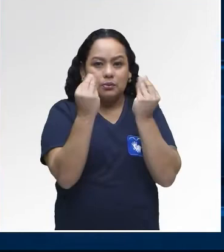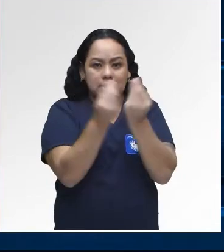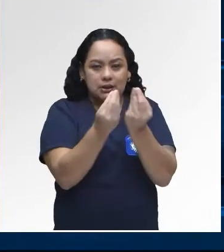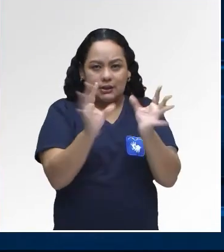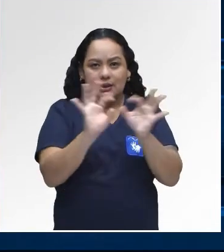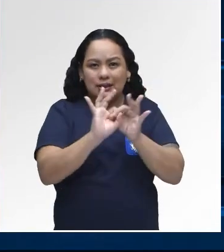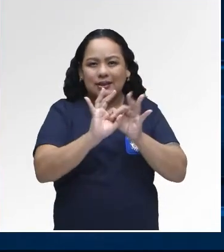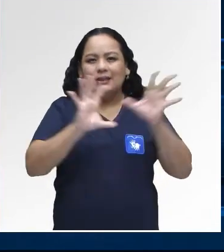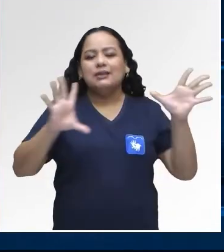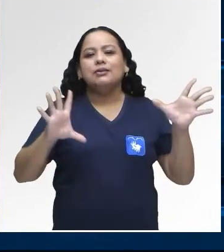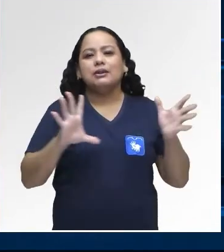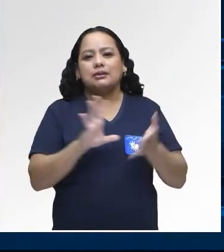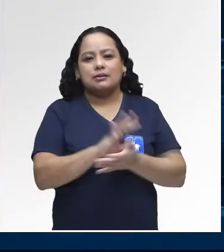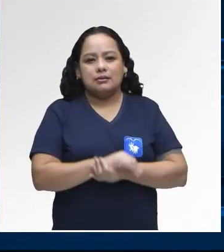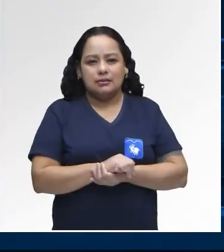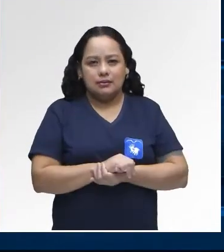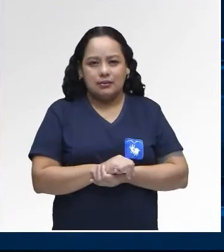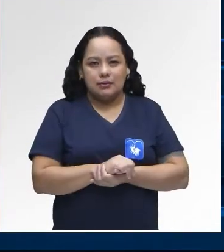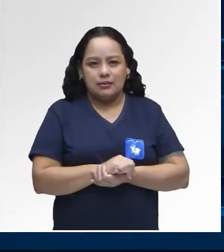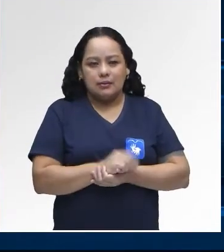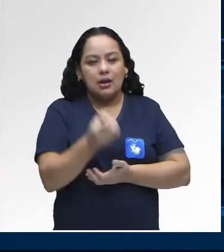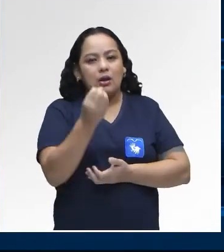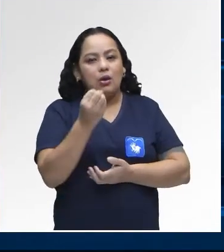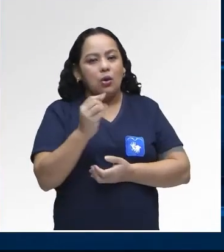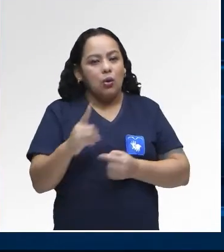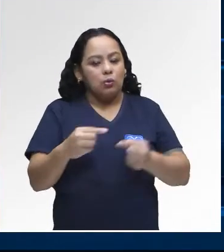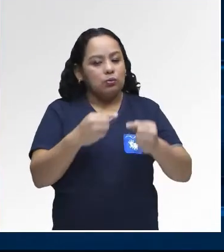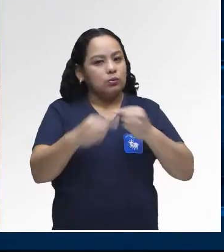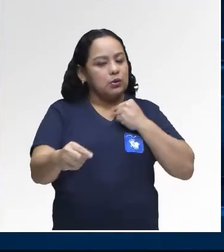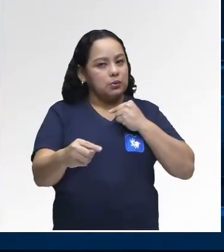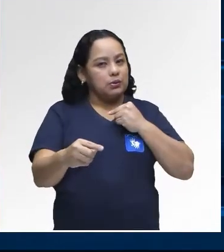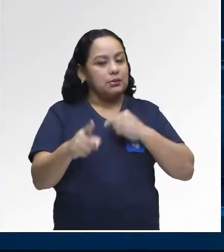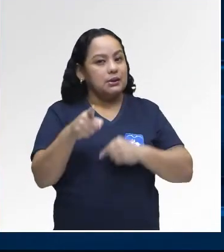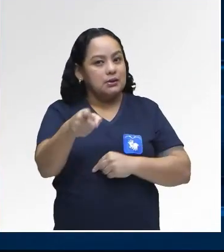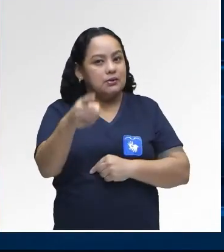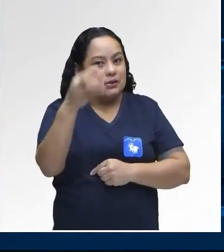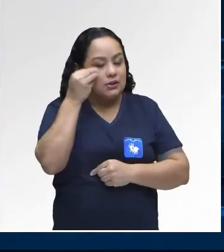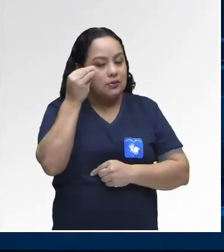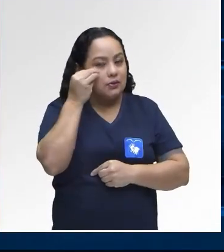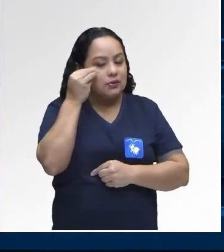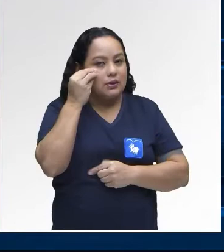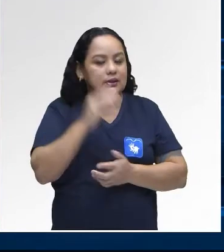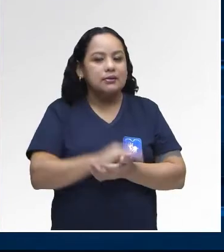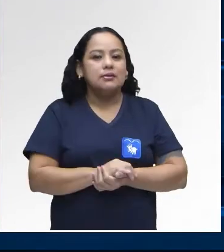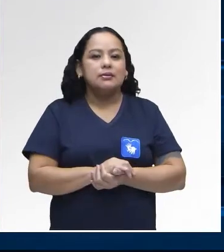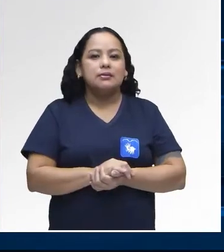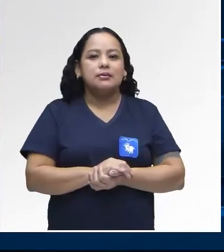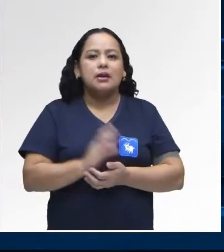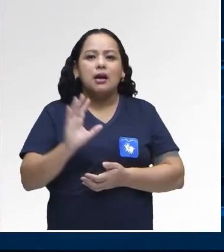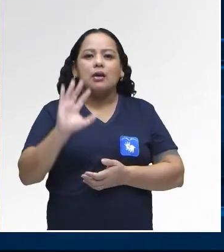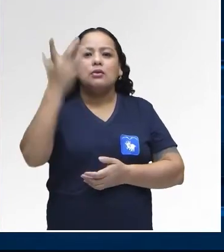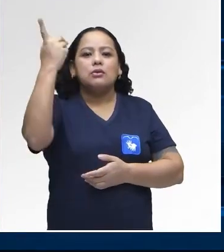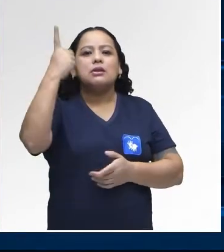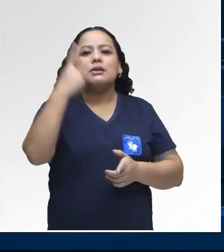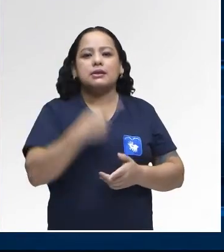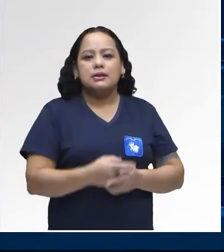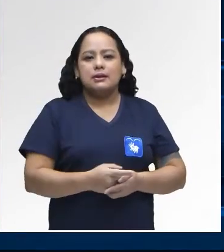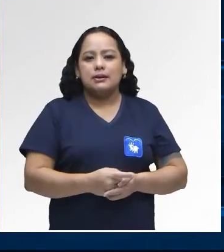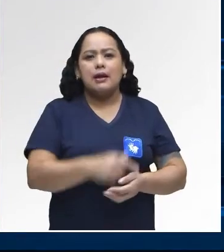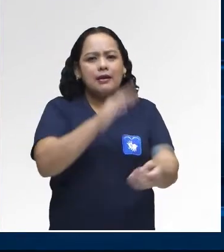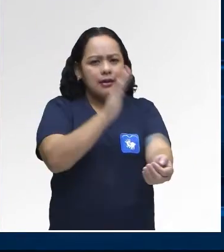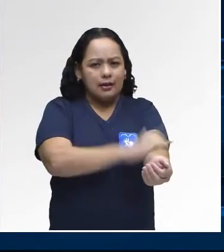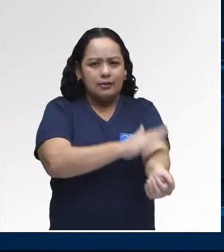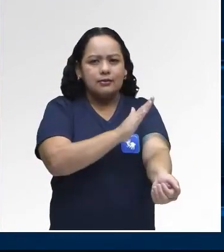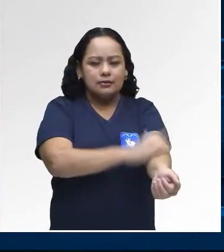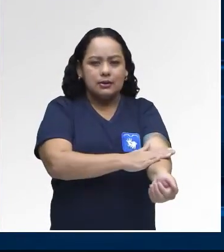até aqui, quanto as ilícitas que vocês verão, podem causar dependência